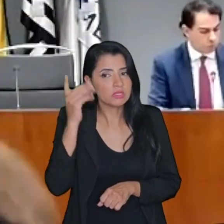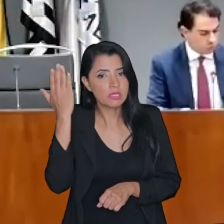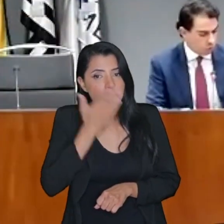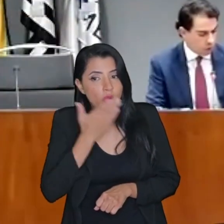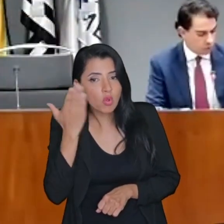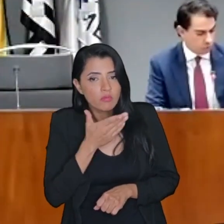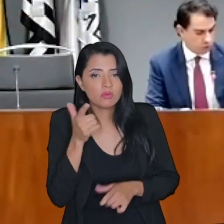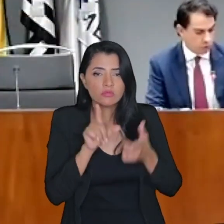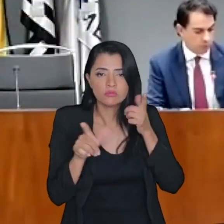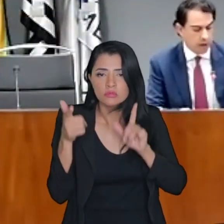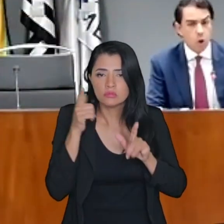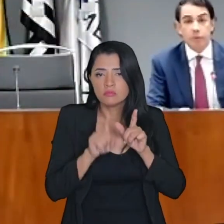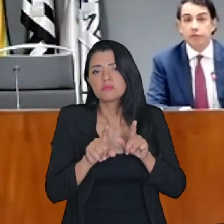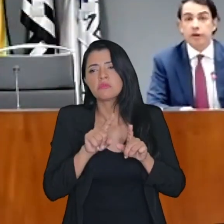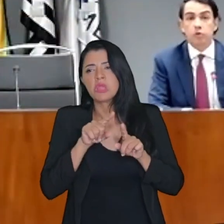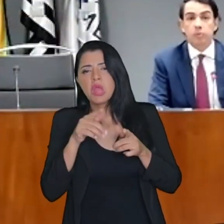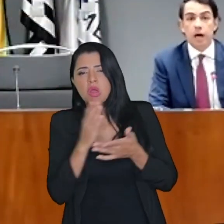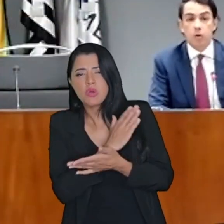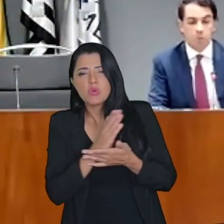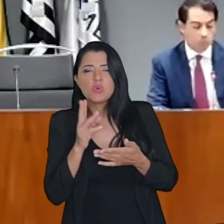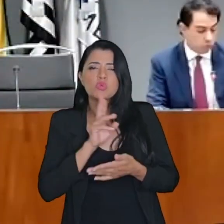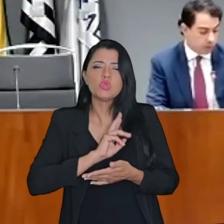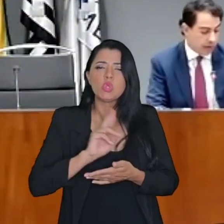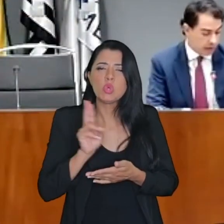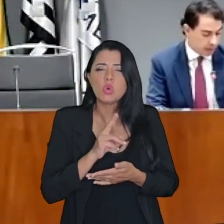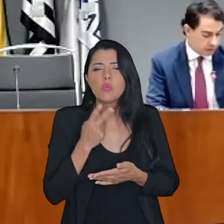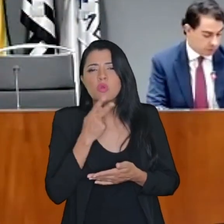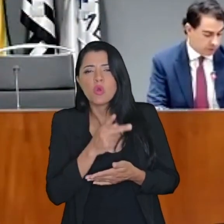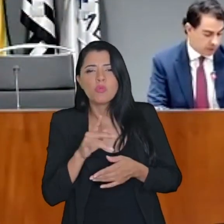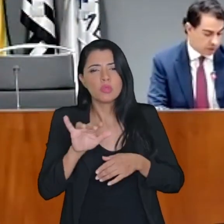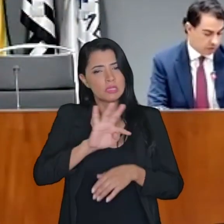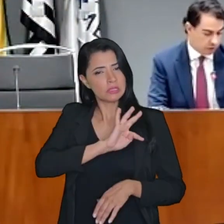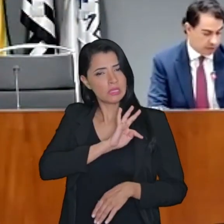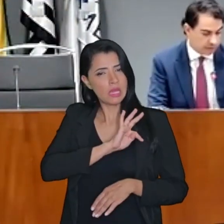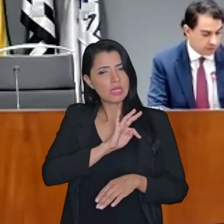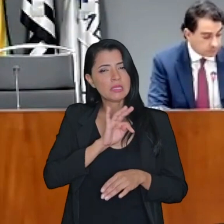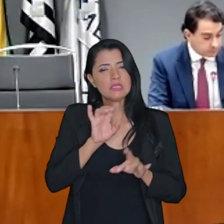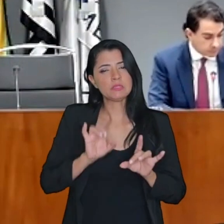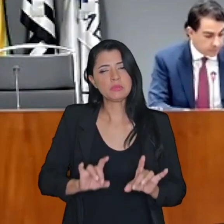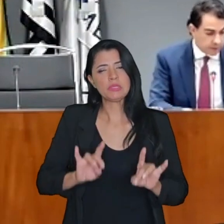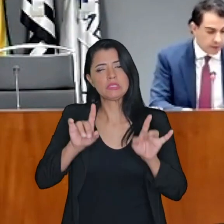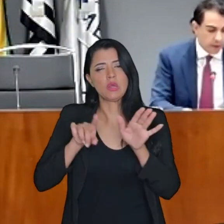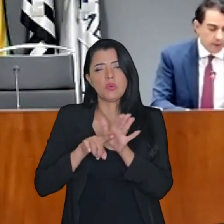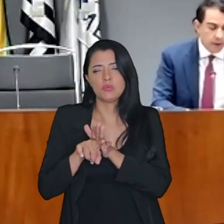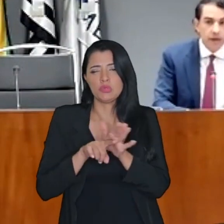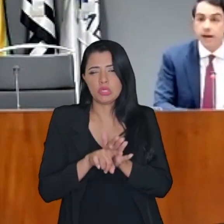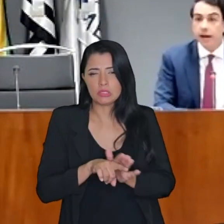que alguns gostam de denominar, ou preferem denominar como técnicas especiais de investigação,